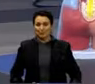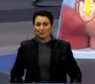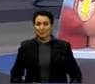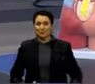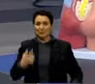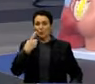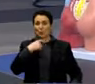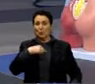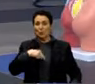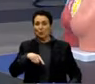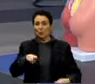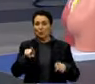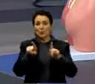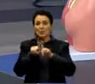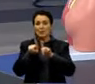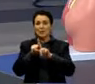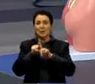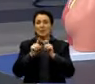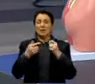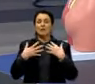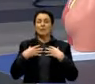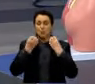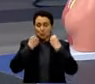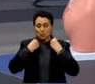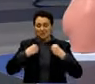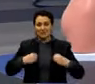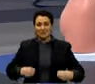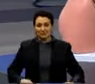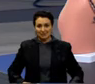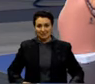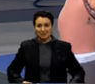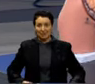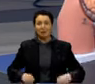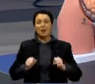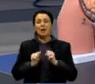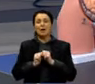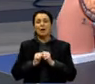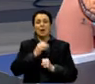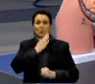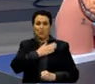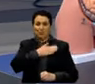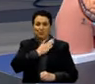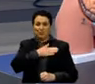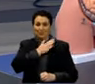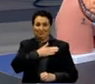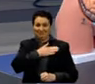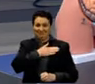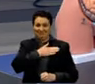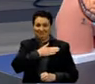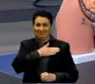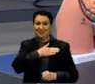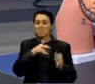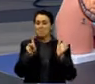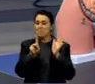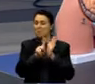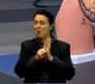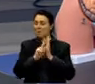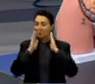então, nós vimos também o sistema cardiovascular, sobre o coração, nós